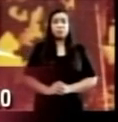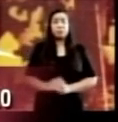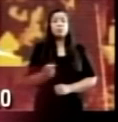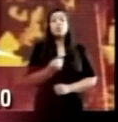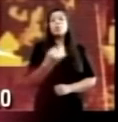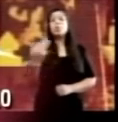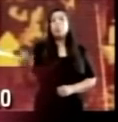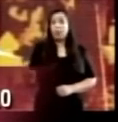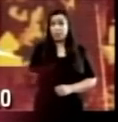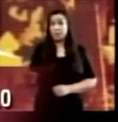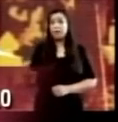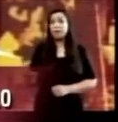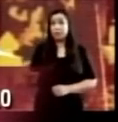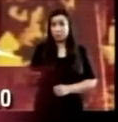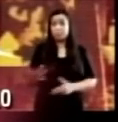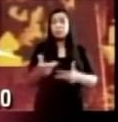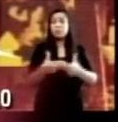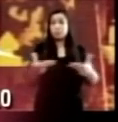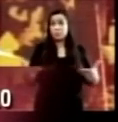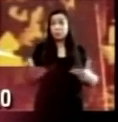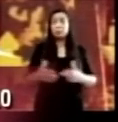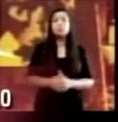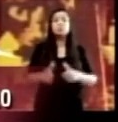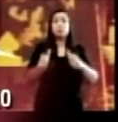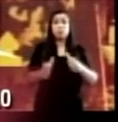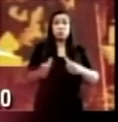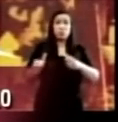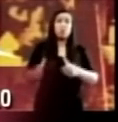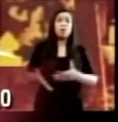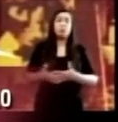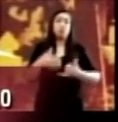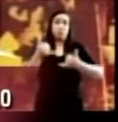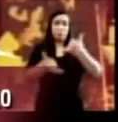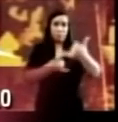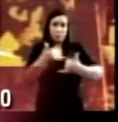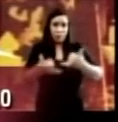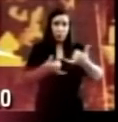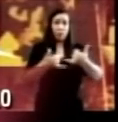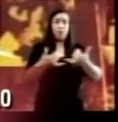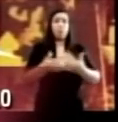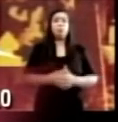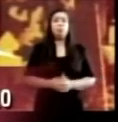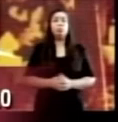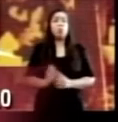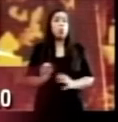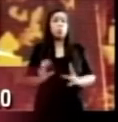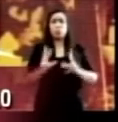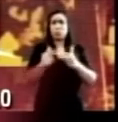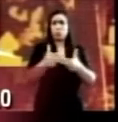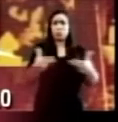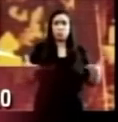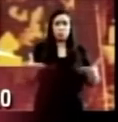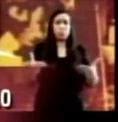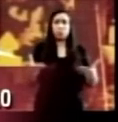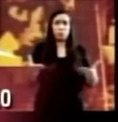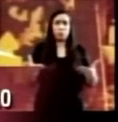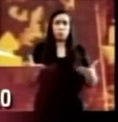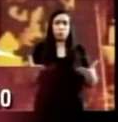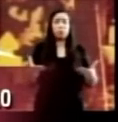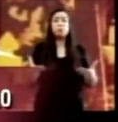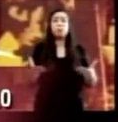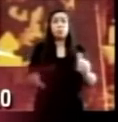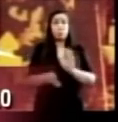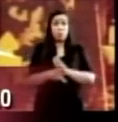Quais são as restrições para o funcionamento? Os parques, os brinquedos, ou todos os equipamentos, né,